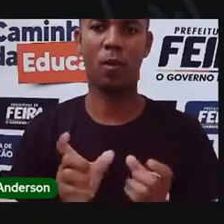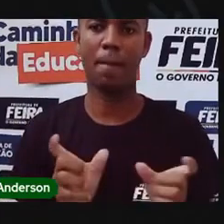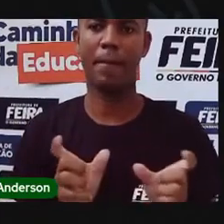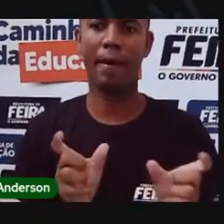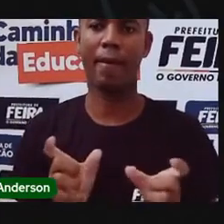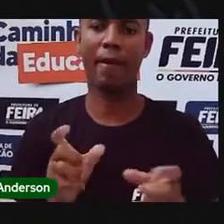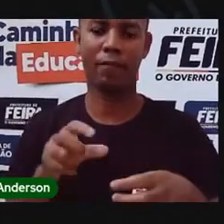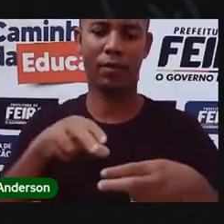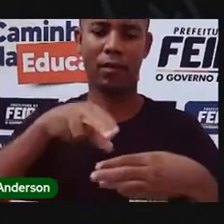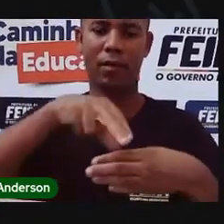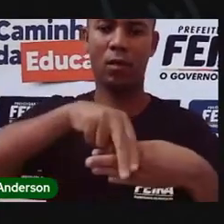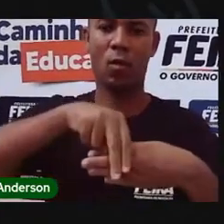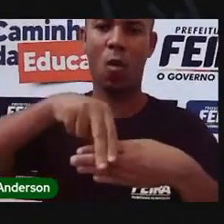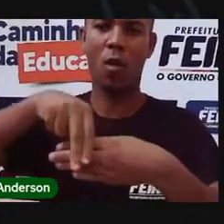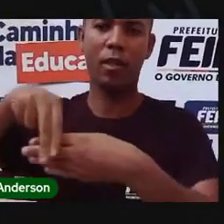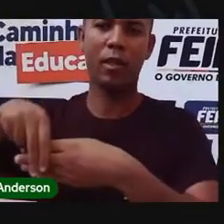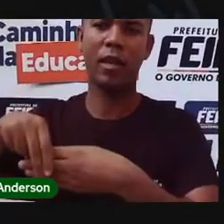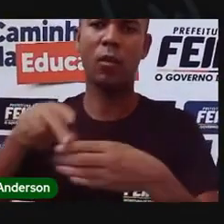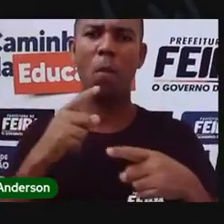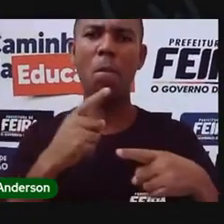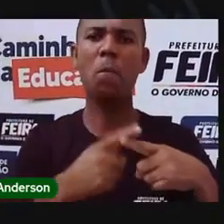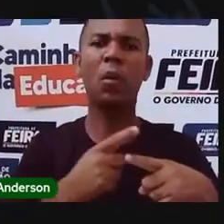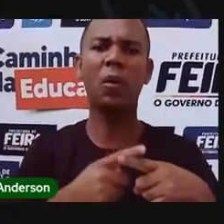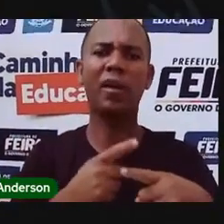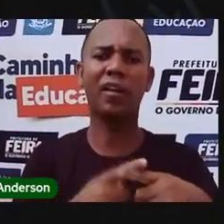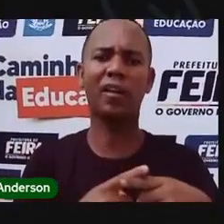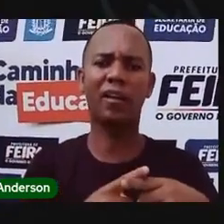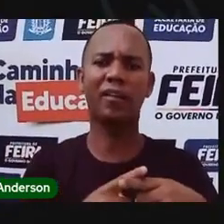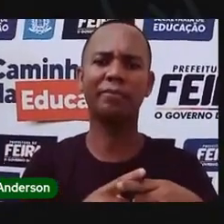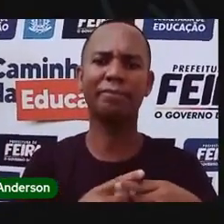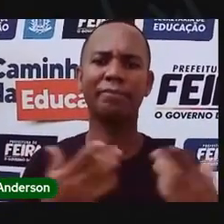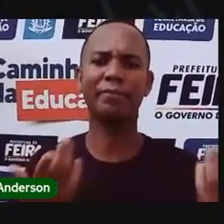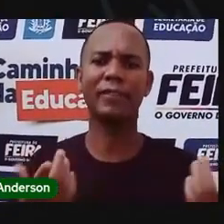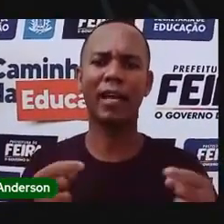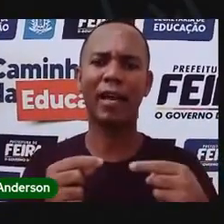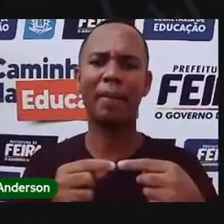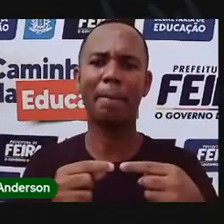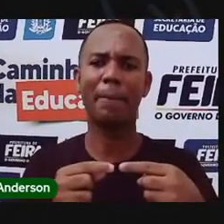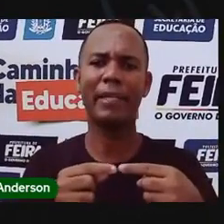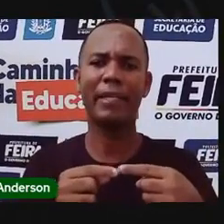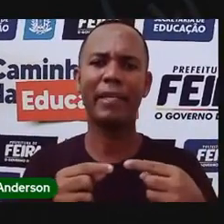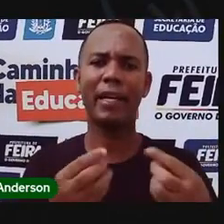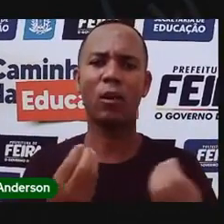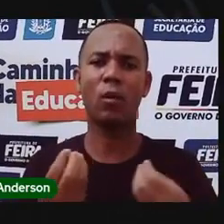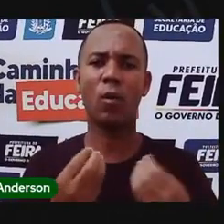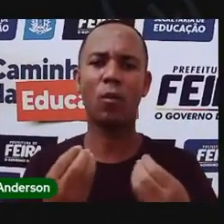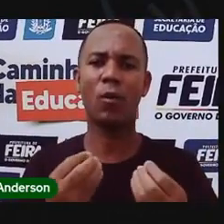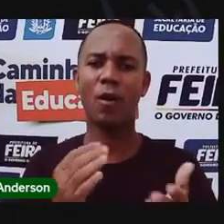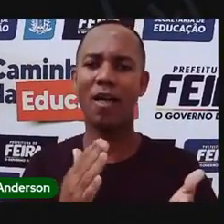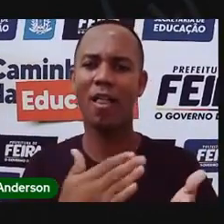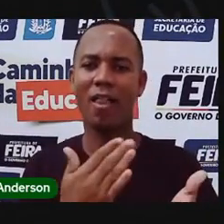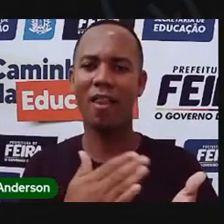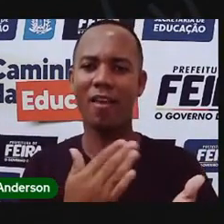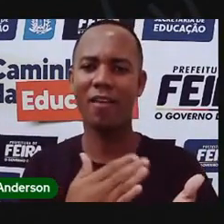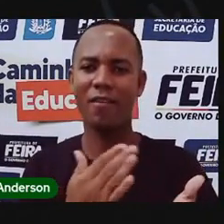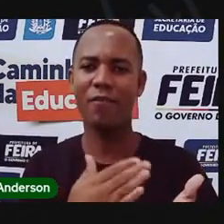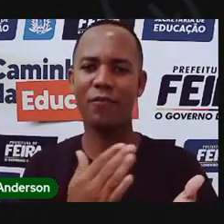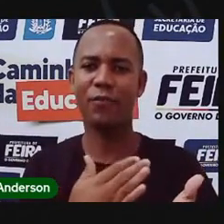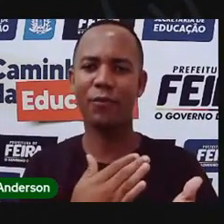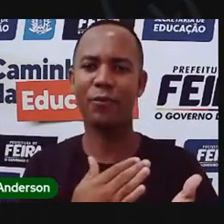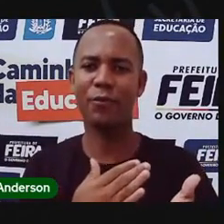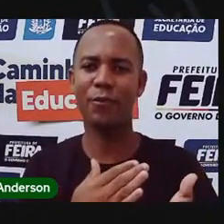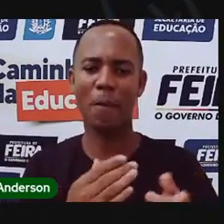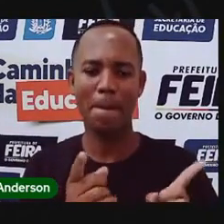de corda. E por que que ela vem de corda, na verdade? Porque esses livretos, esses pequenos livros, por